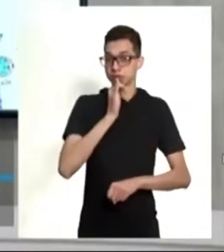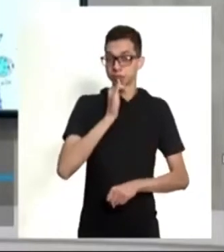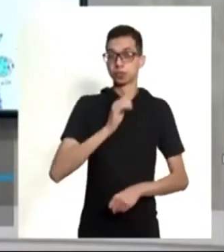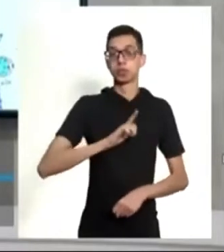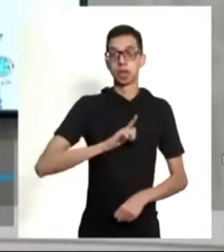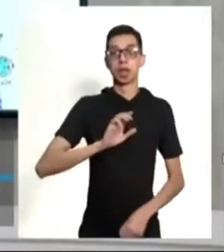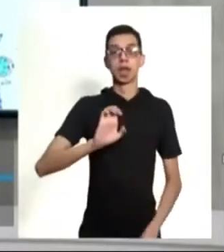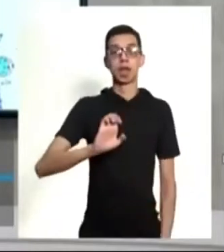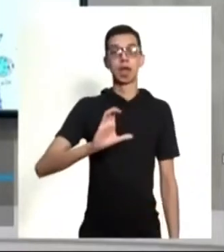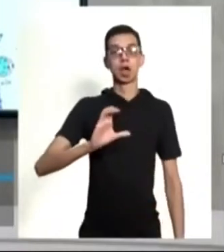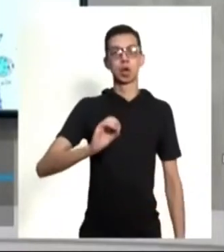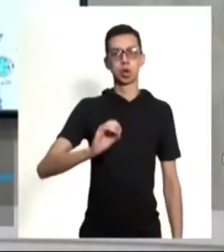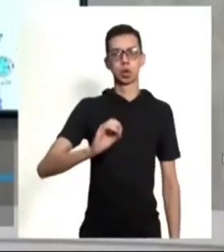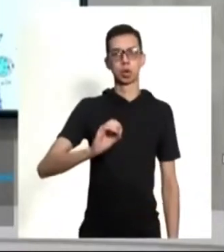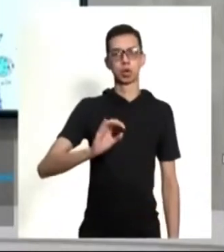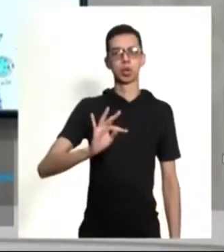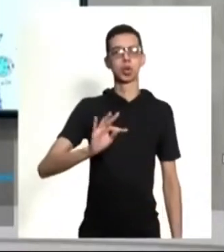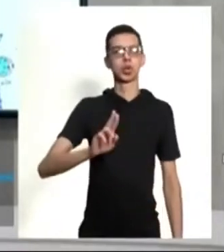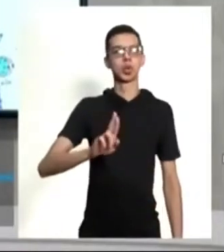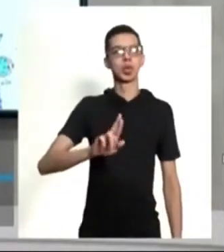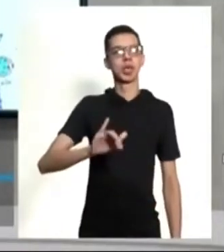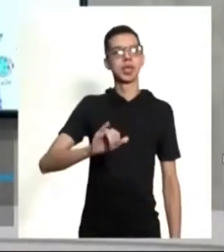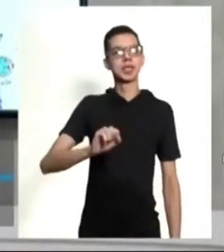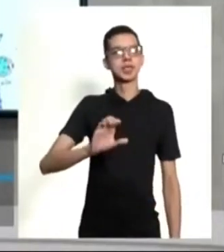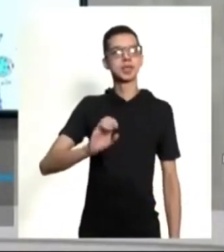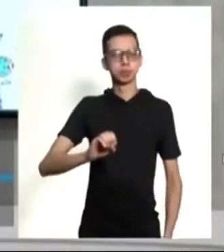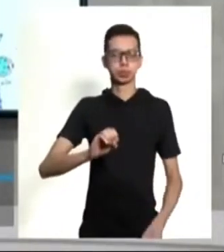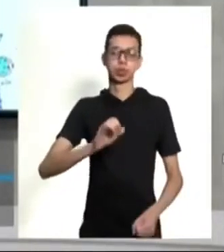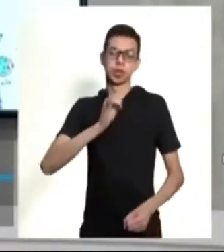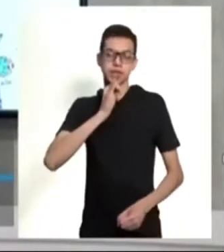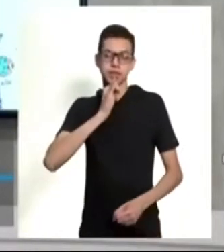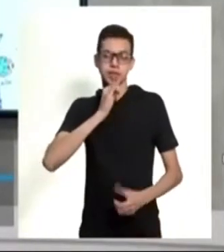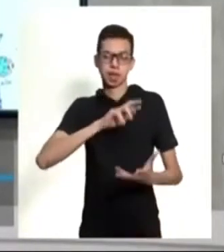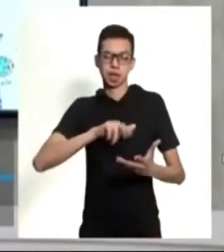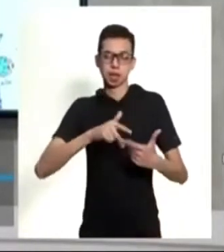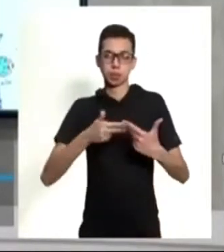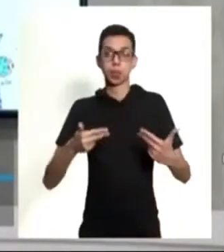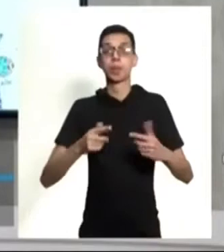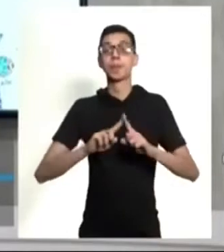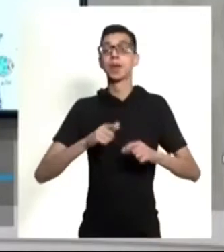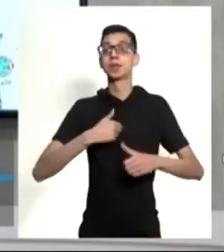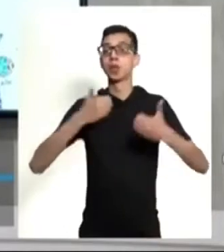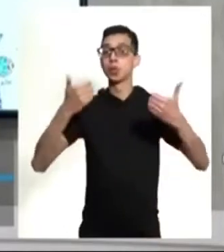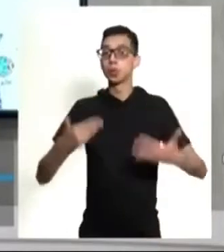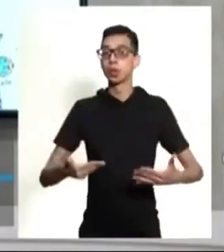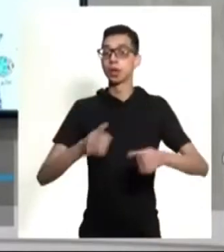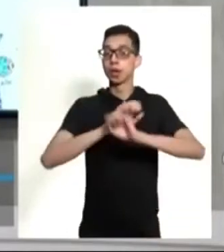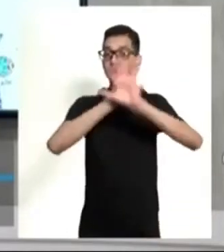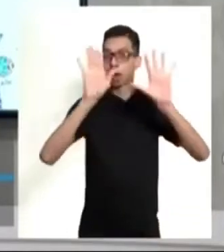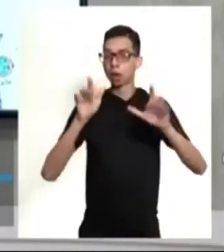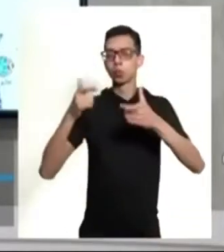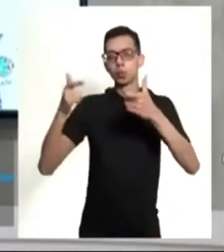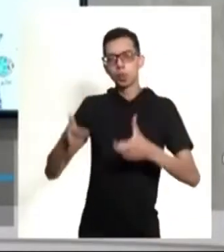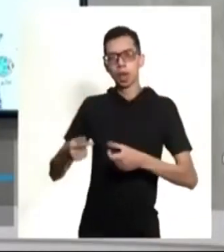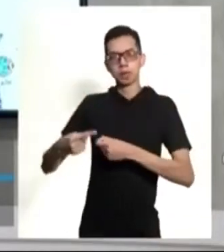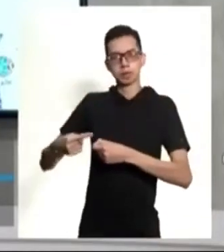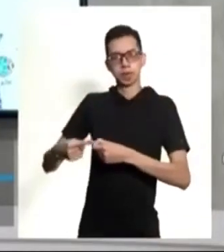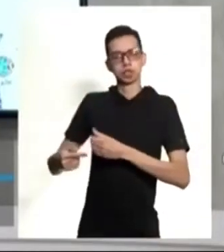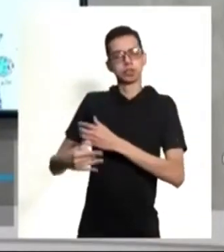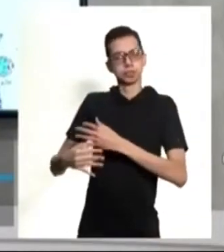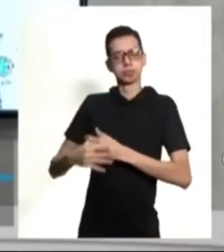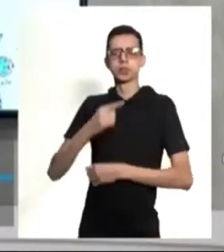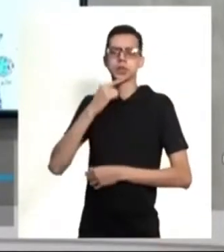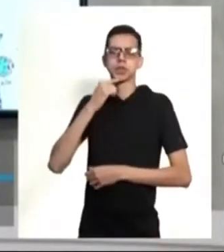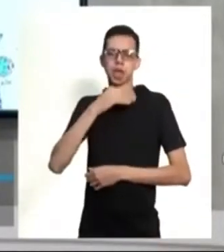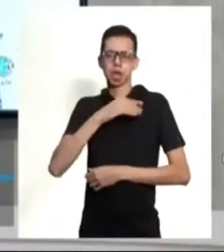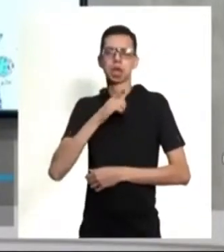ecoturismo, né? Existem outras atividades. Mas estou deixando claro que nas áreas urbanas essas atividades são mais evidentes, que no campo, claro, a